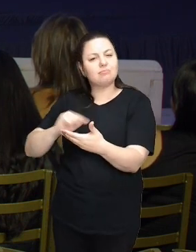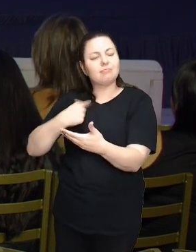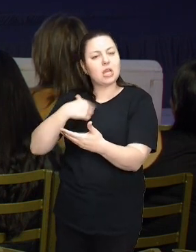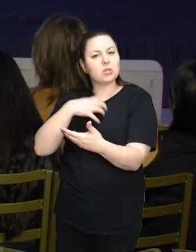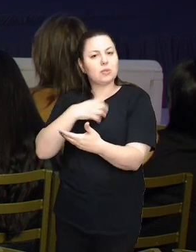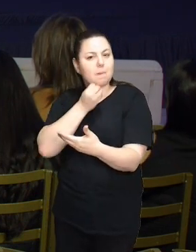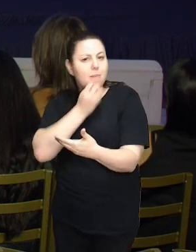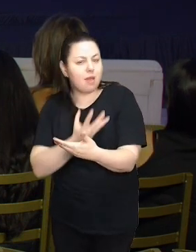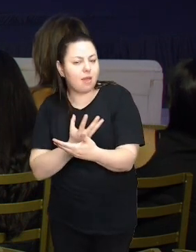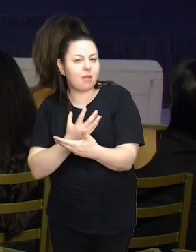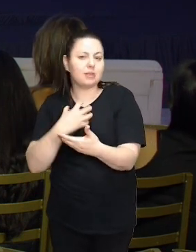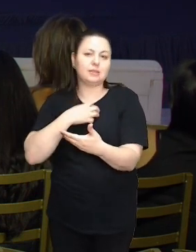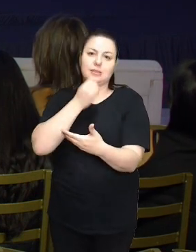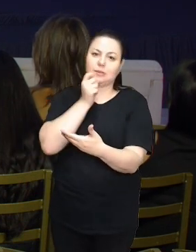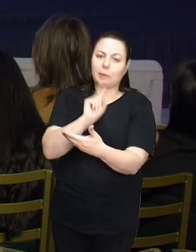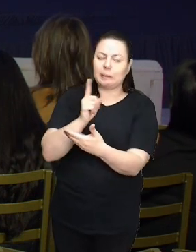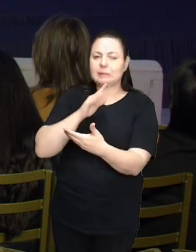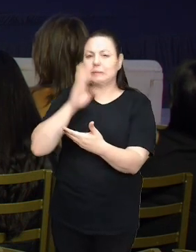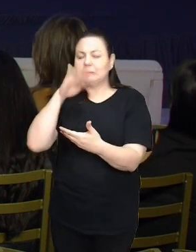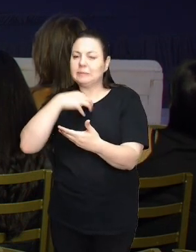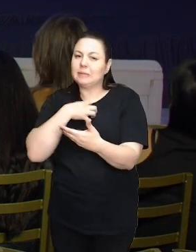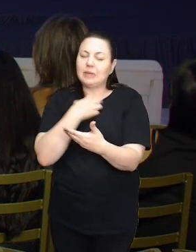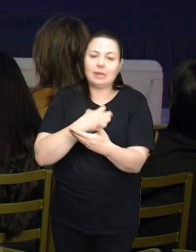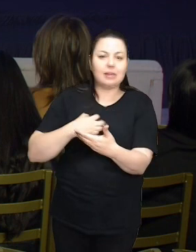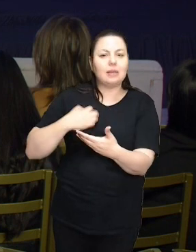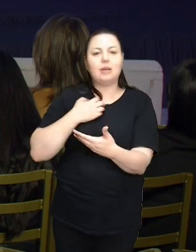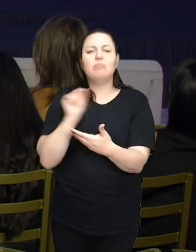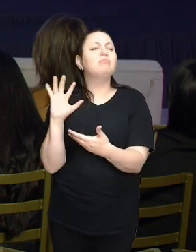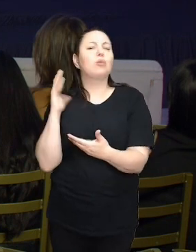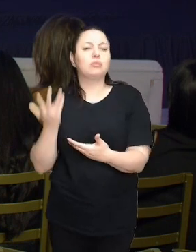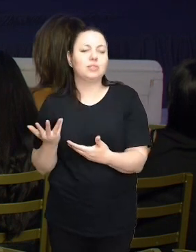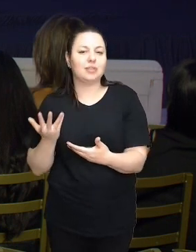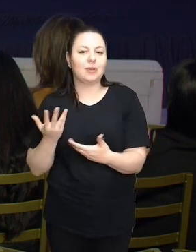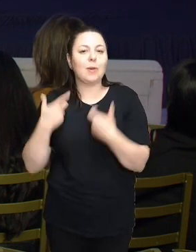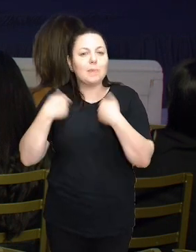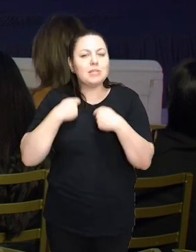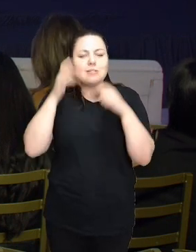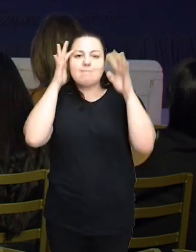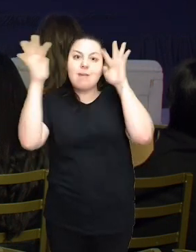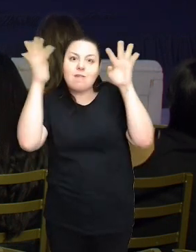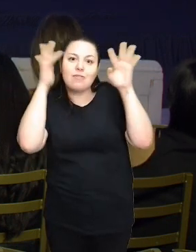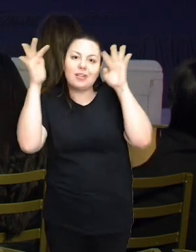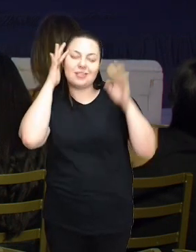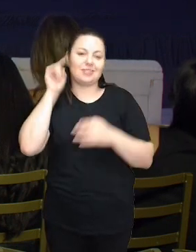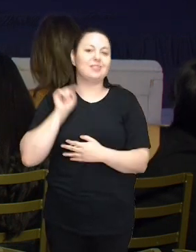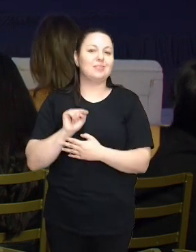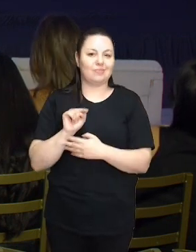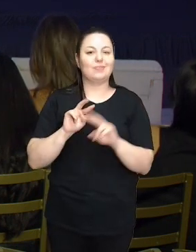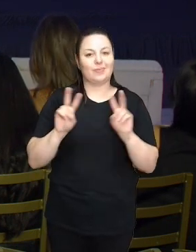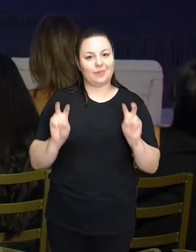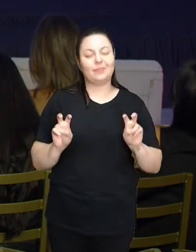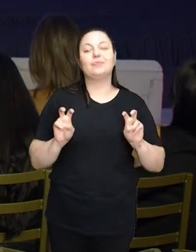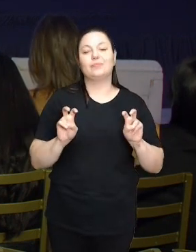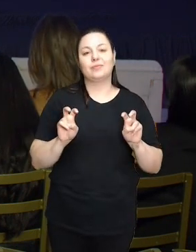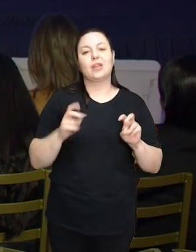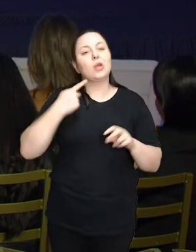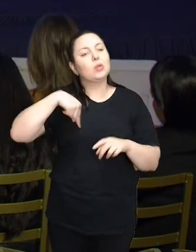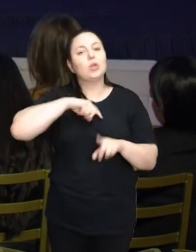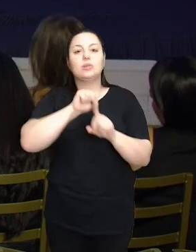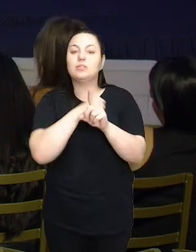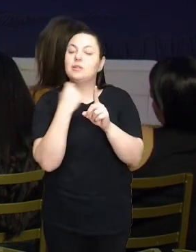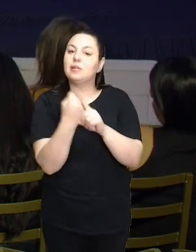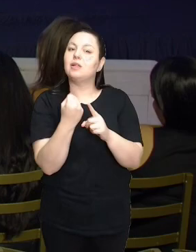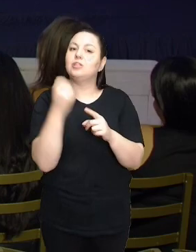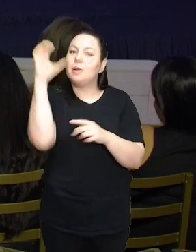eu estou assim? Eu acho que a gente está como sociedade aprendendo, né? A falar de sentimentos, a falar